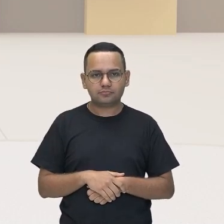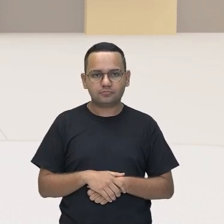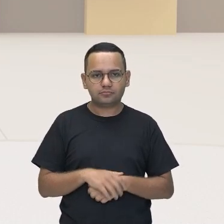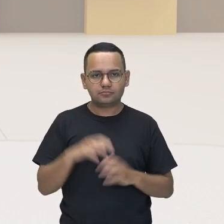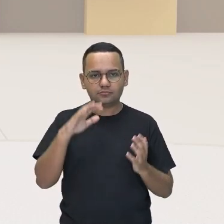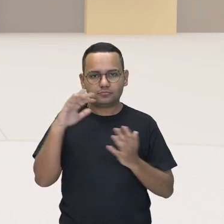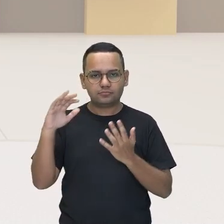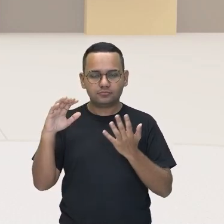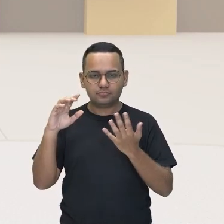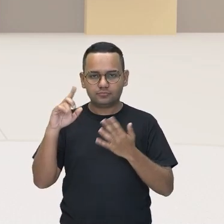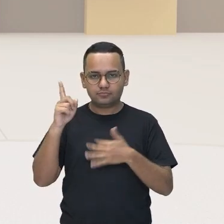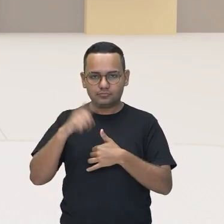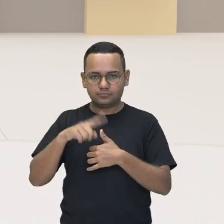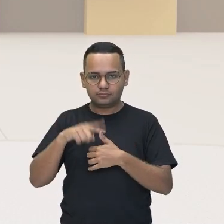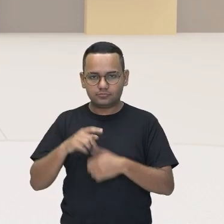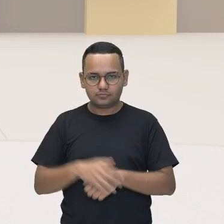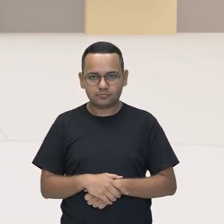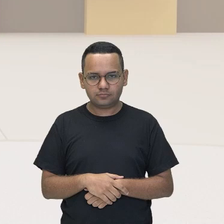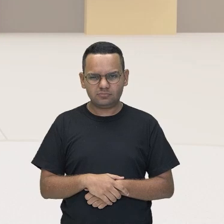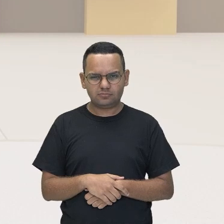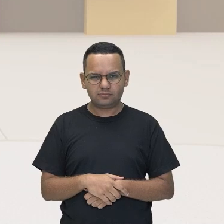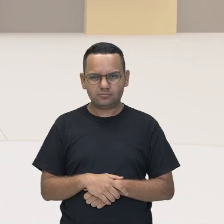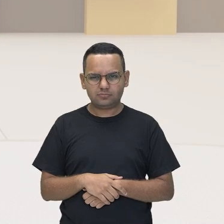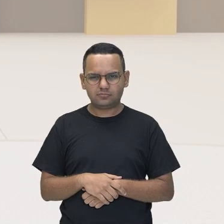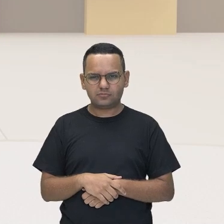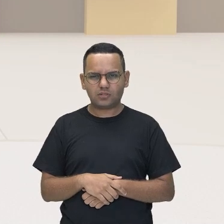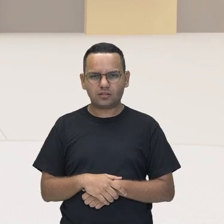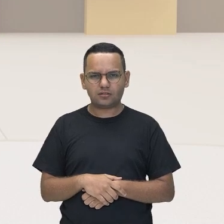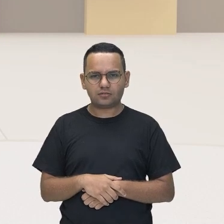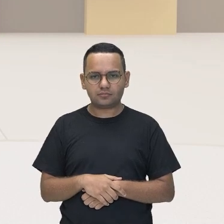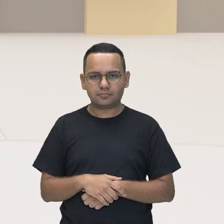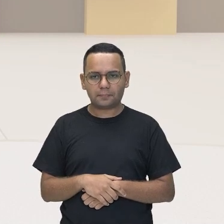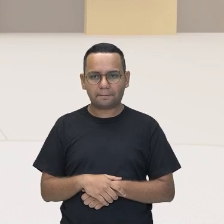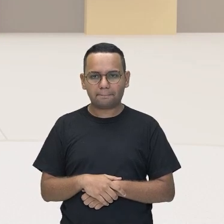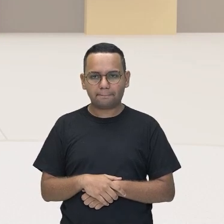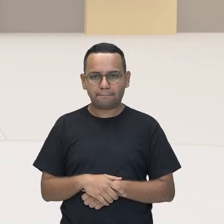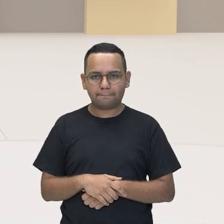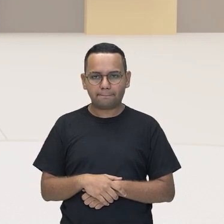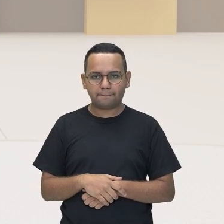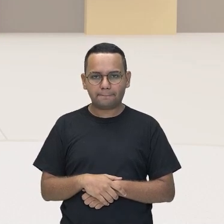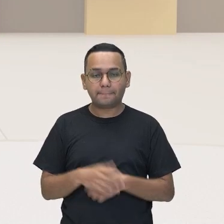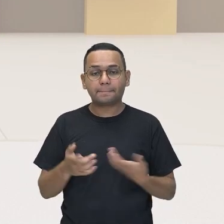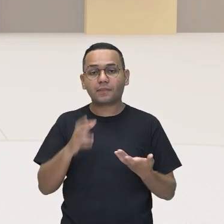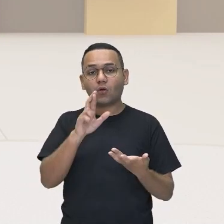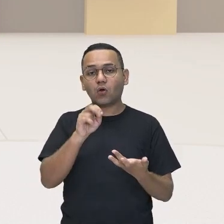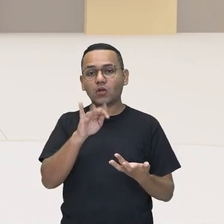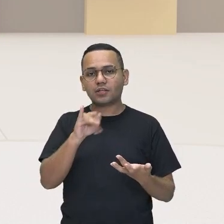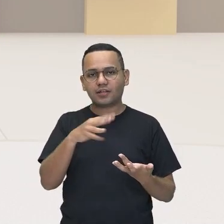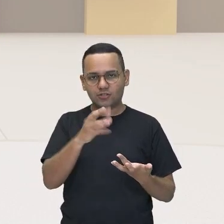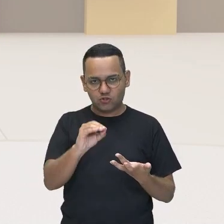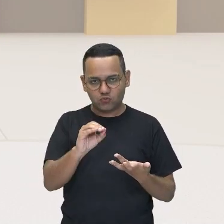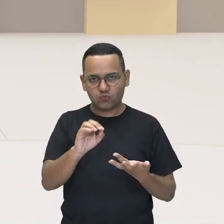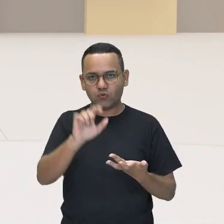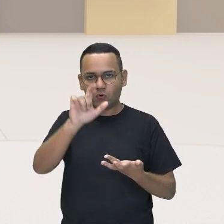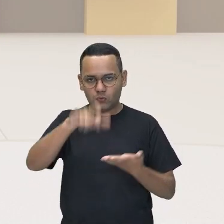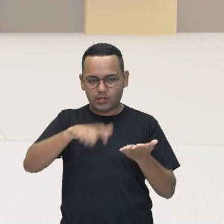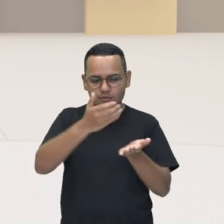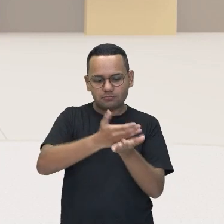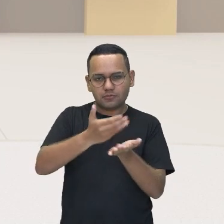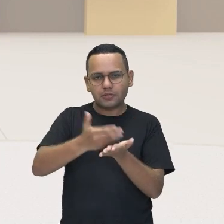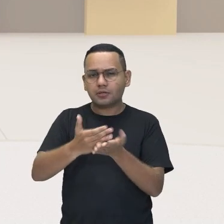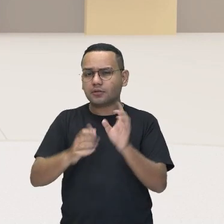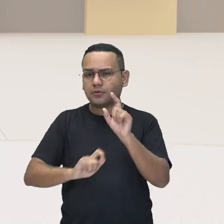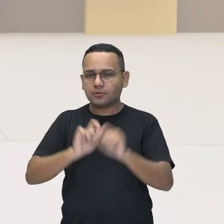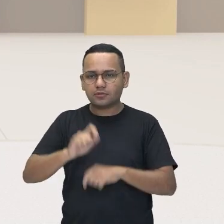aí rotativo do cartão de crédito, que é bem parecido com a do cheque especial. O cartão de crédito é um dos métodos